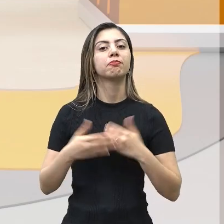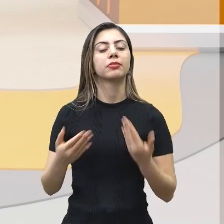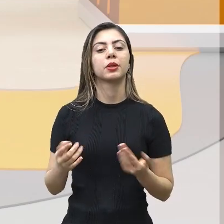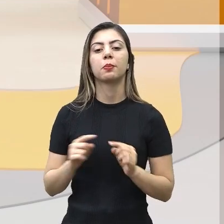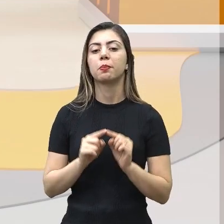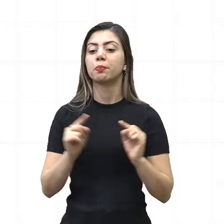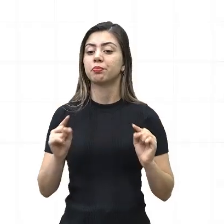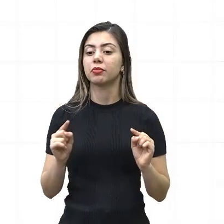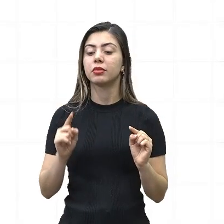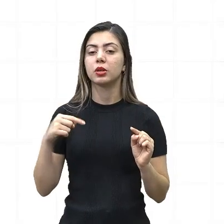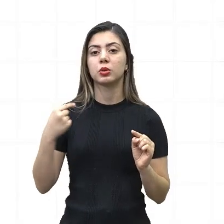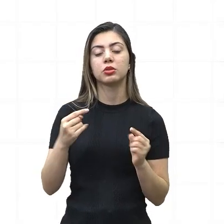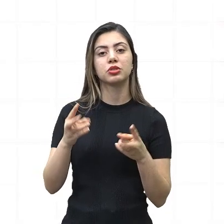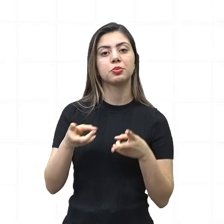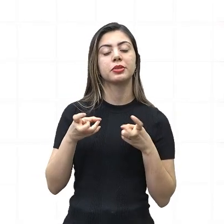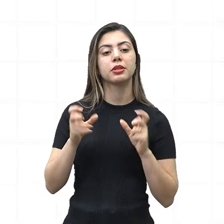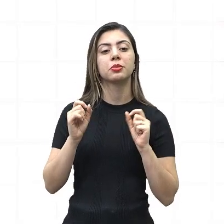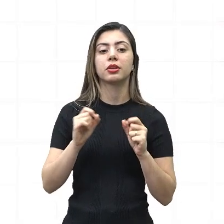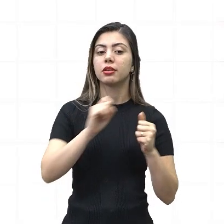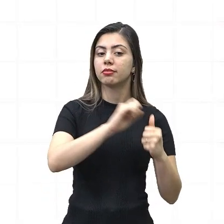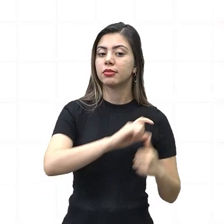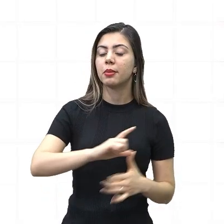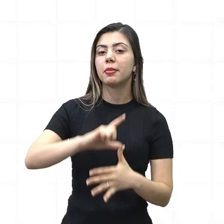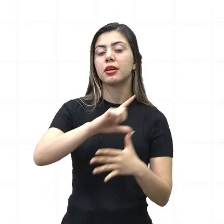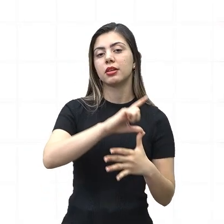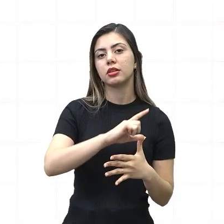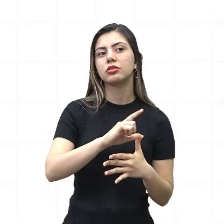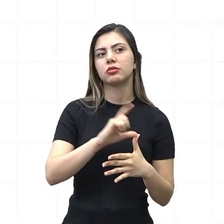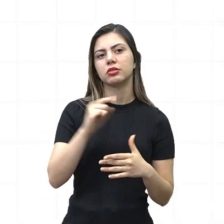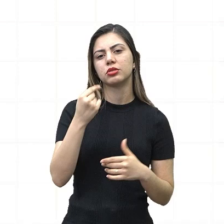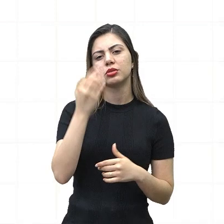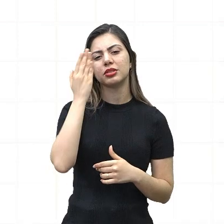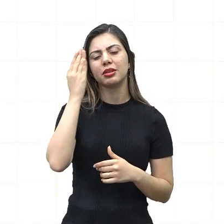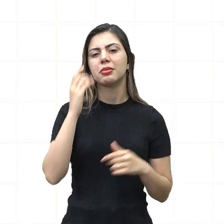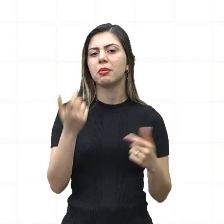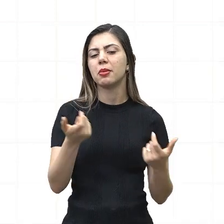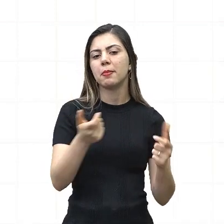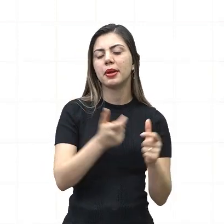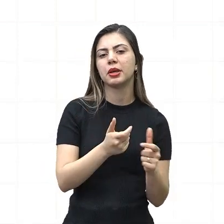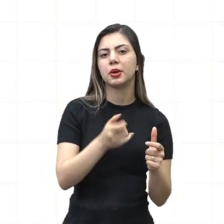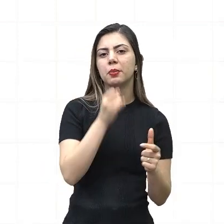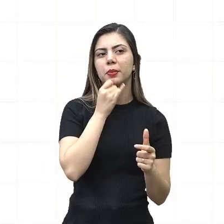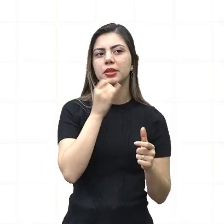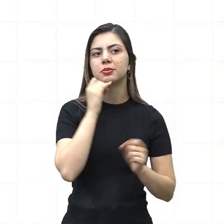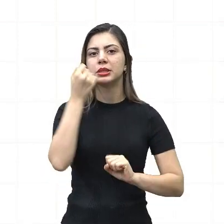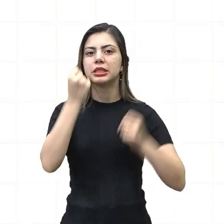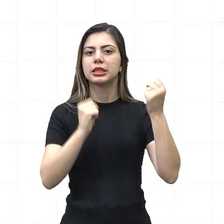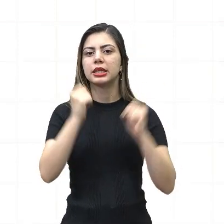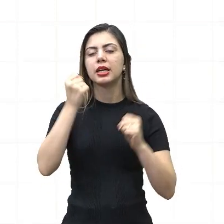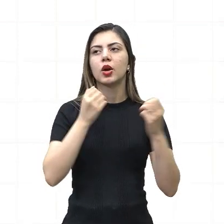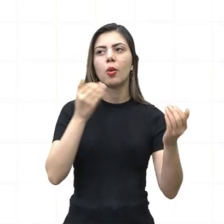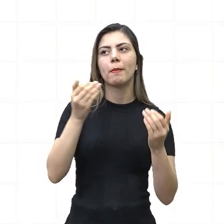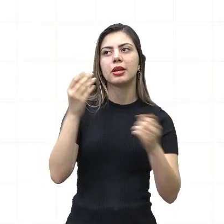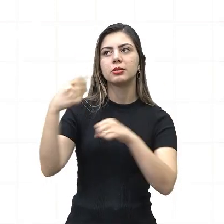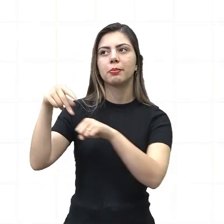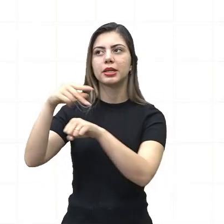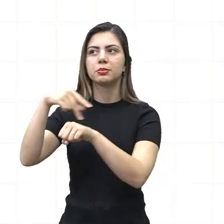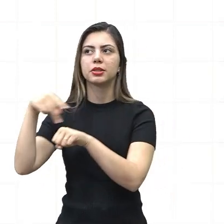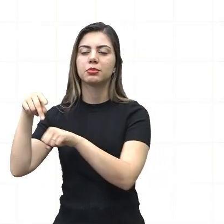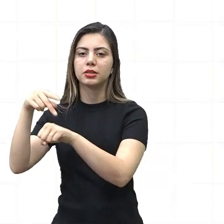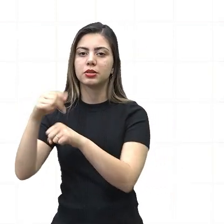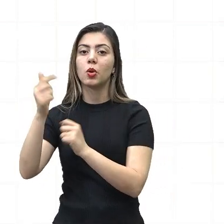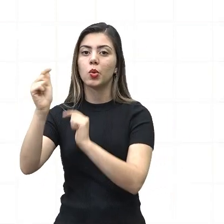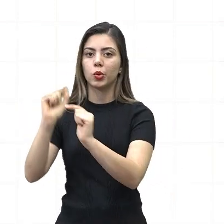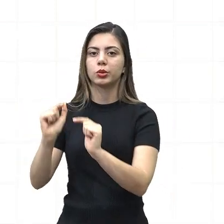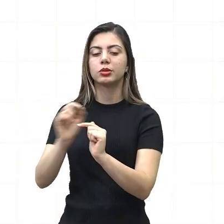pessoal, a gente observa que na América Latina, ainda sendo um pouco menor, né, a produção industrial em relação a outros países,